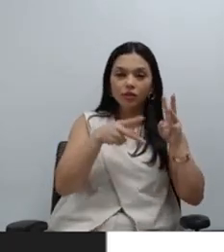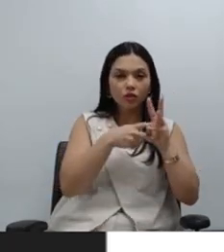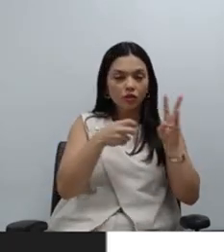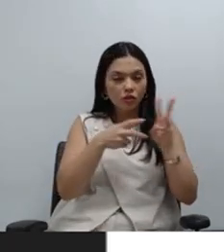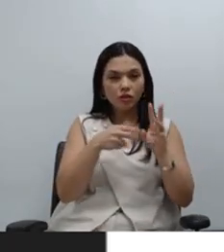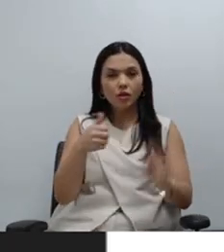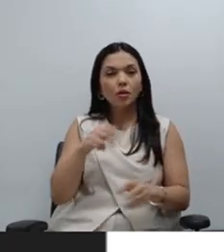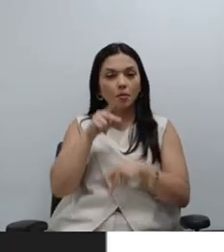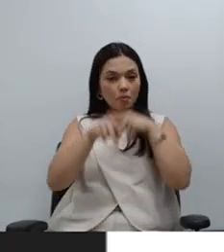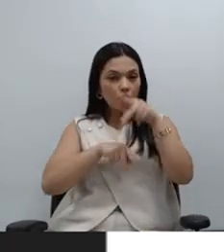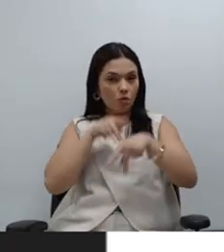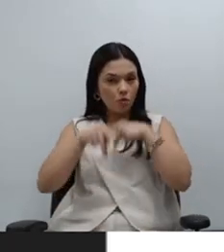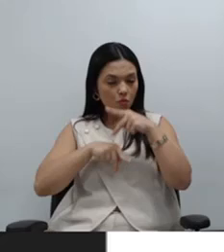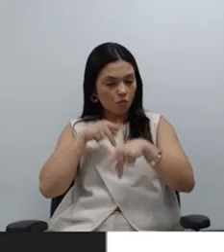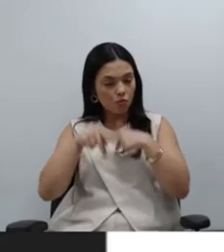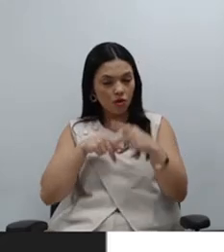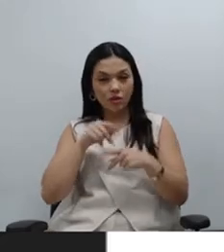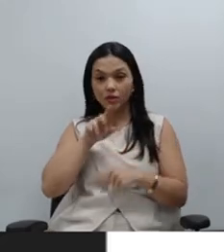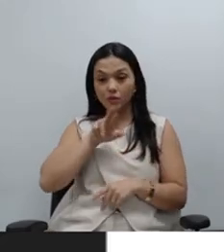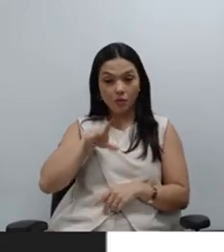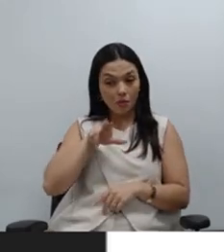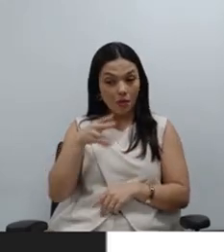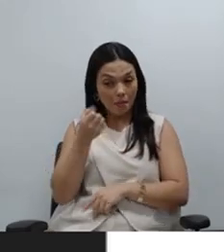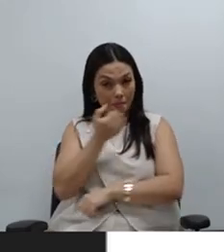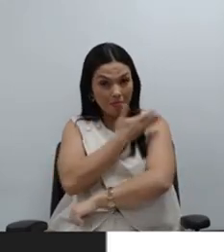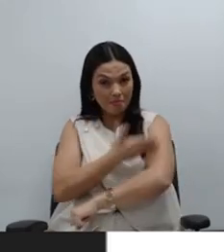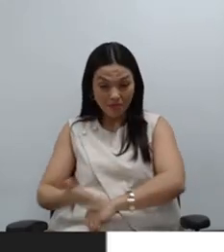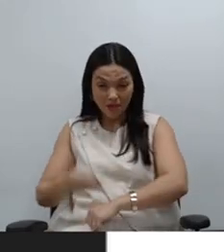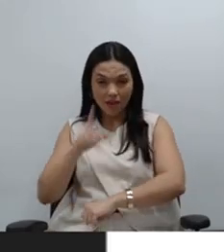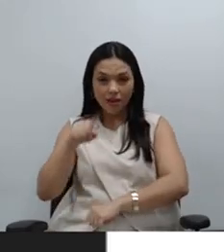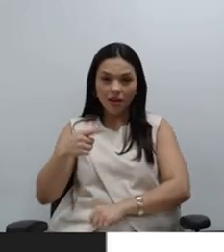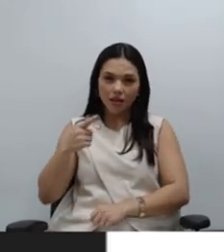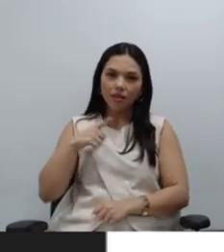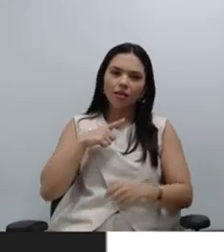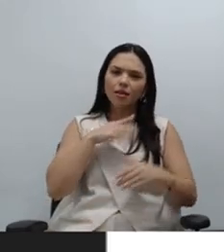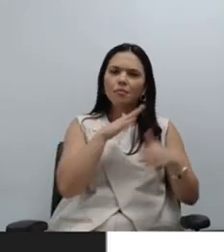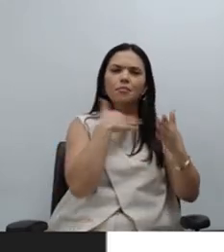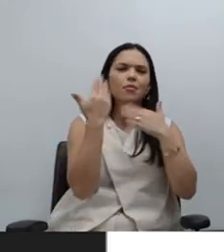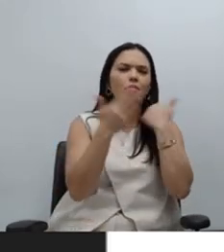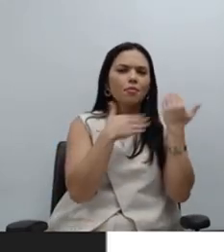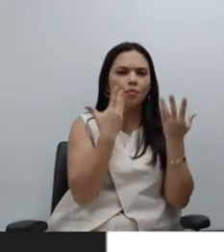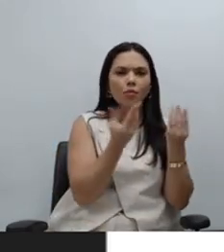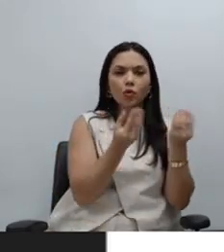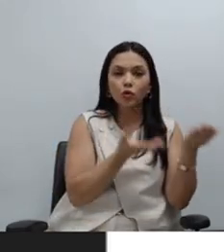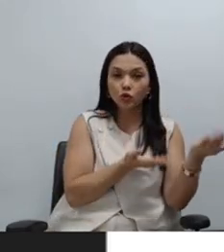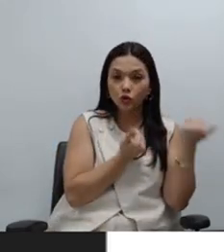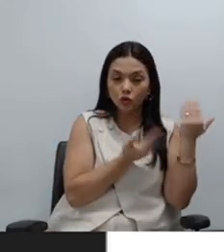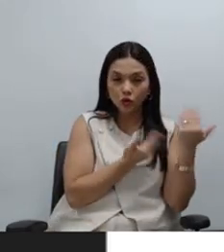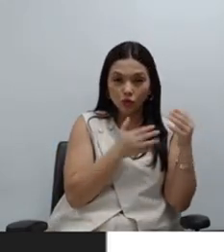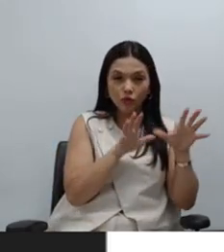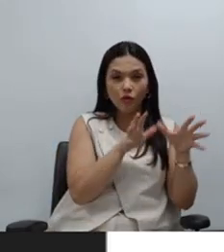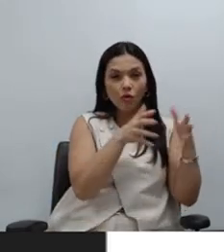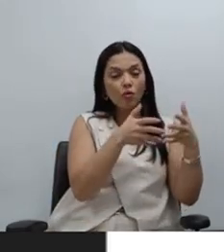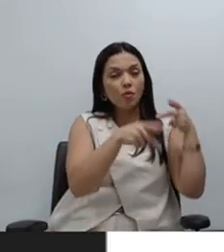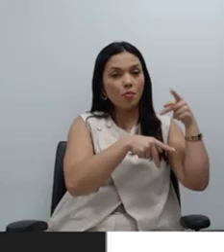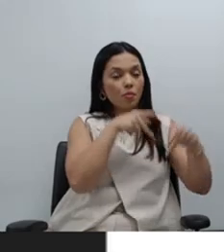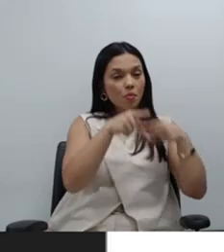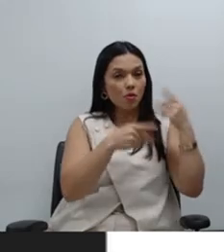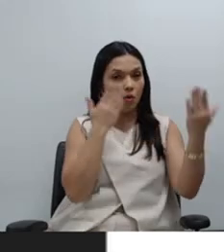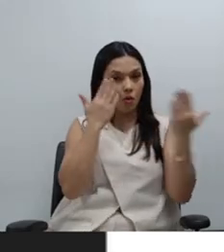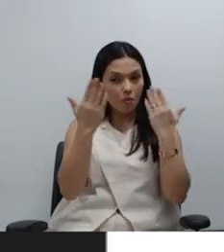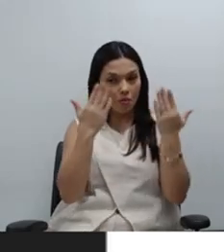não branca, seja ela indígena, parda, negra, em que há uma alta letalidade de pessoas jovens nesses grupos populacionais em